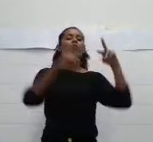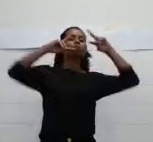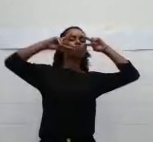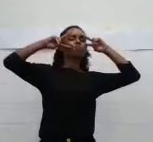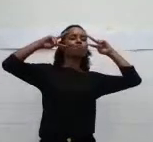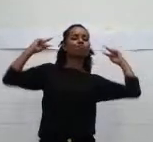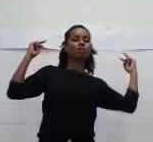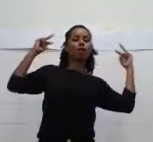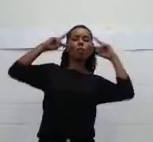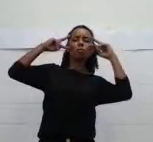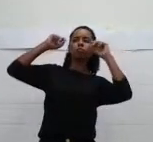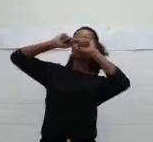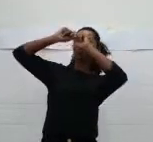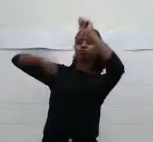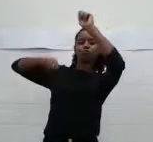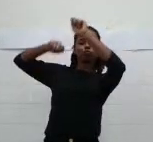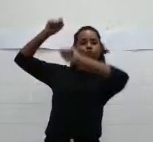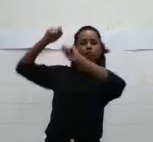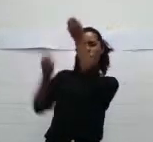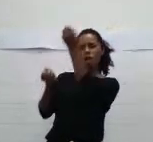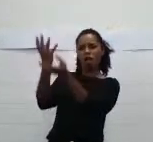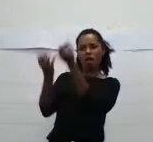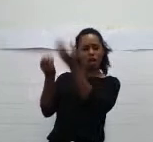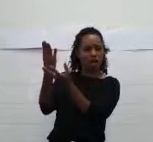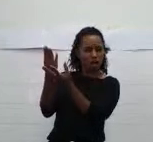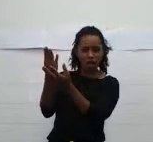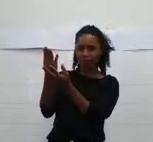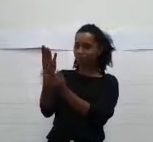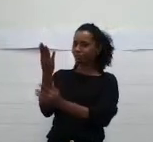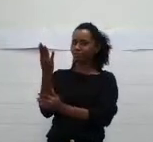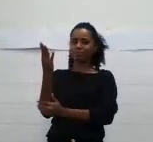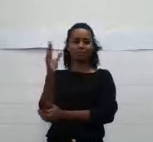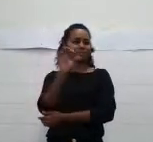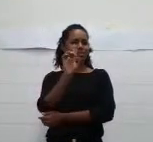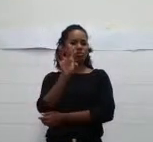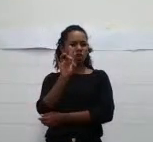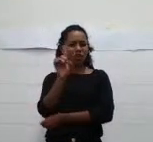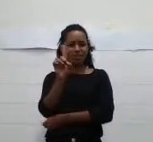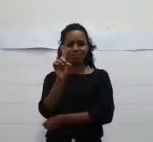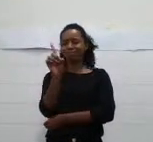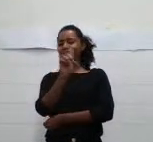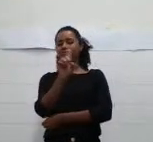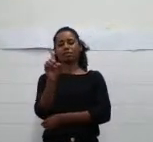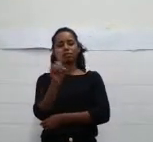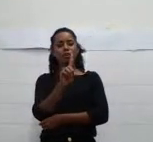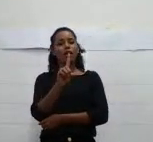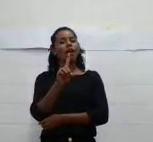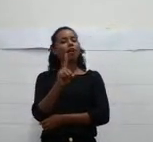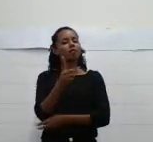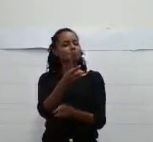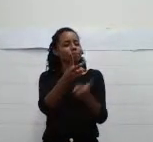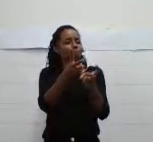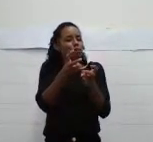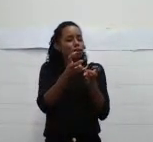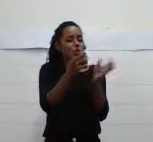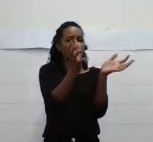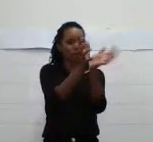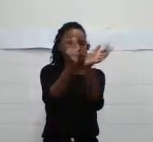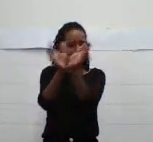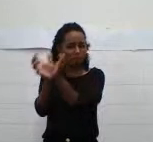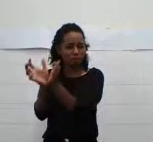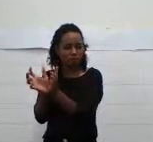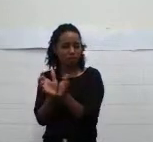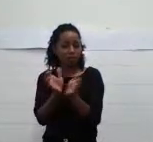O feminismo começa assim. Mas aí a gente vai se dando conta, né, dos grupos e dos